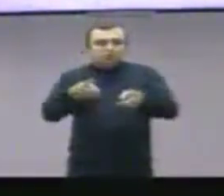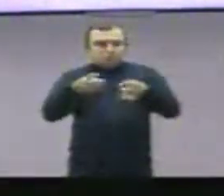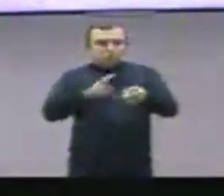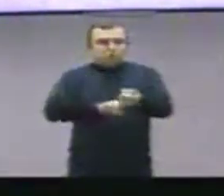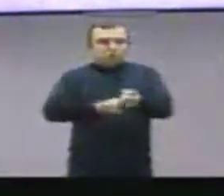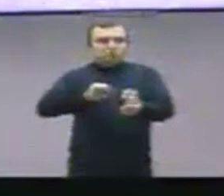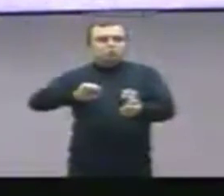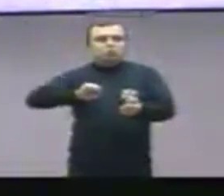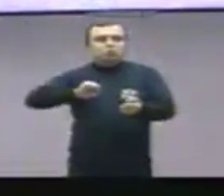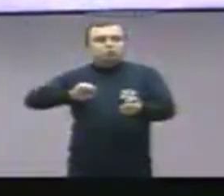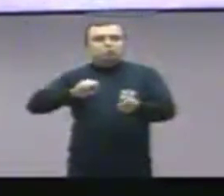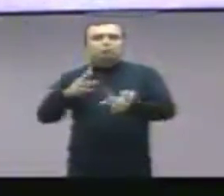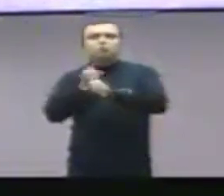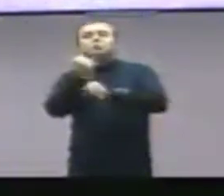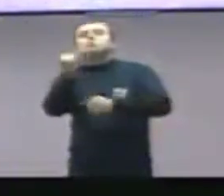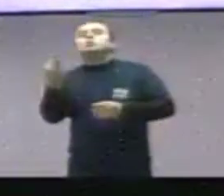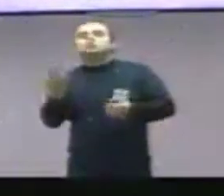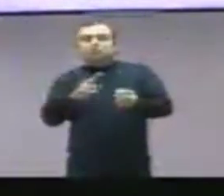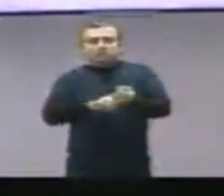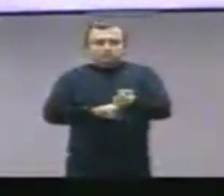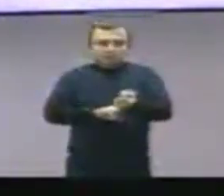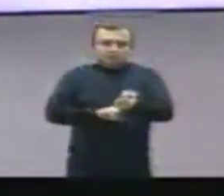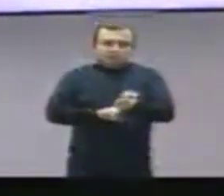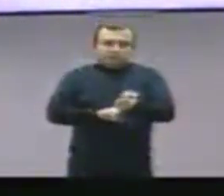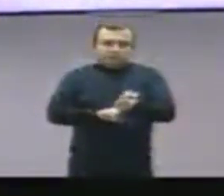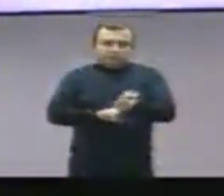quantos pulsos você sente.